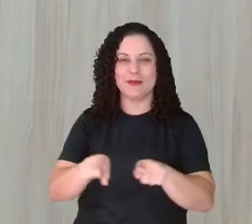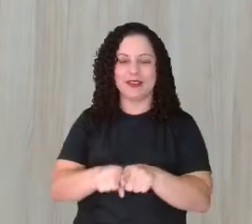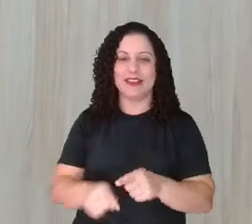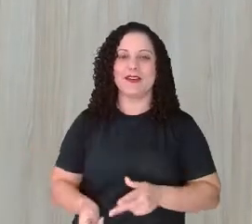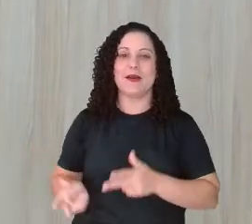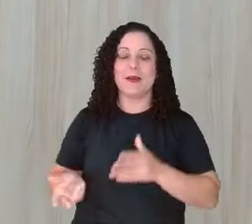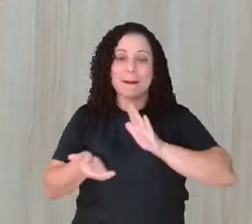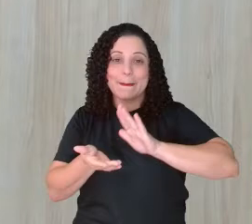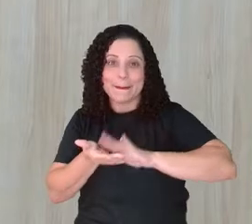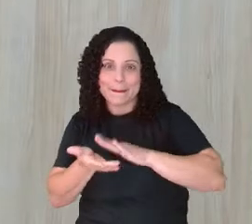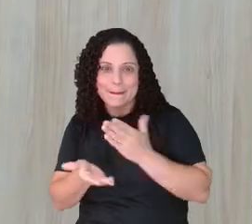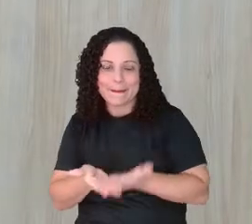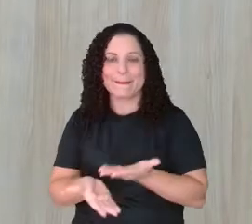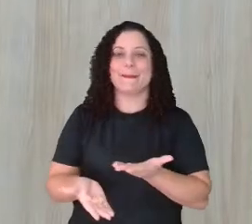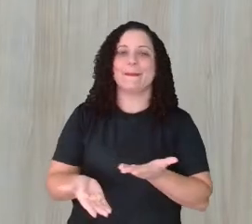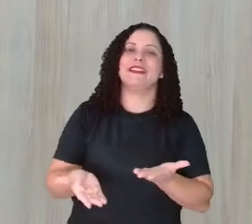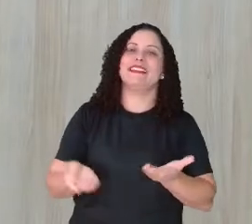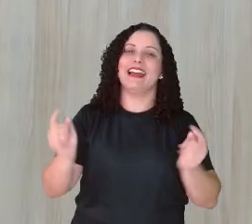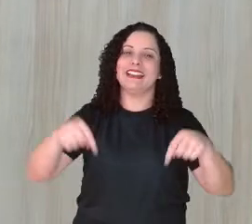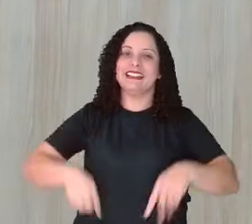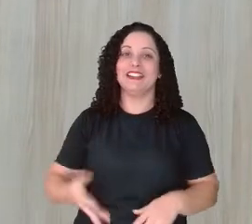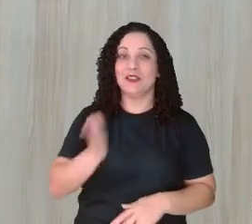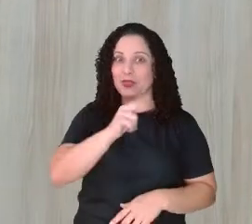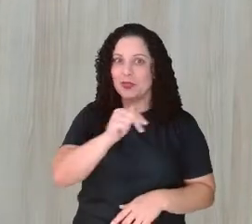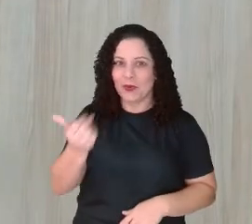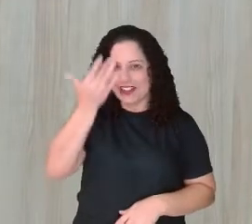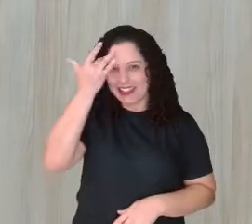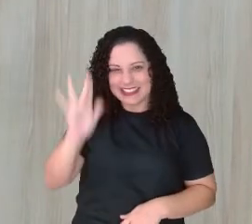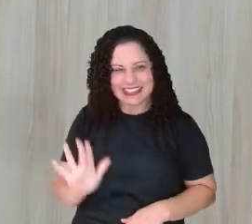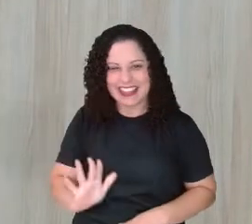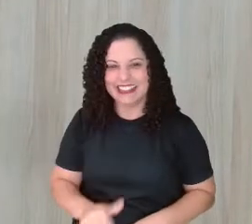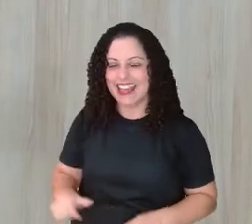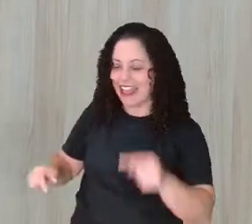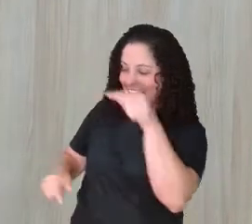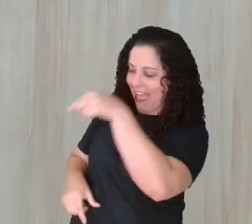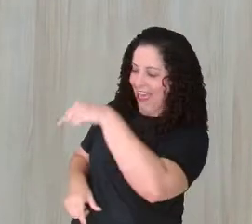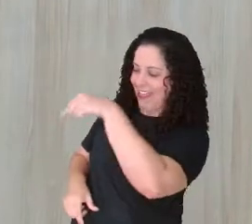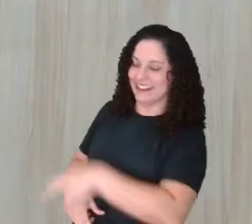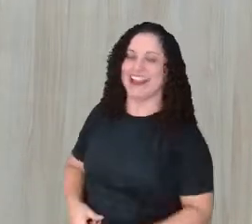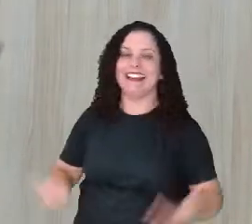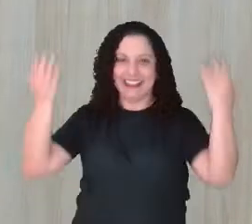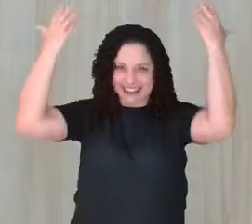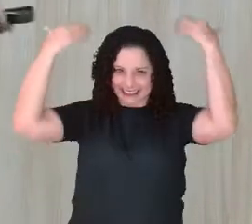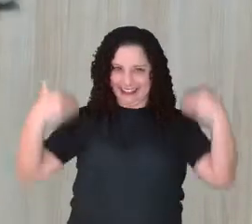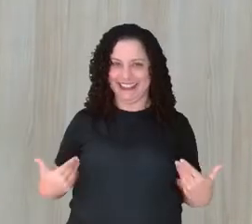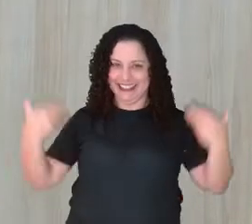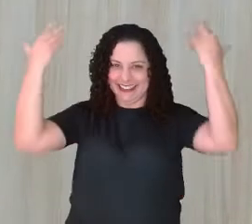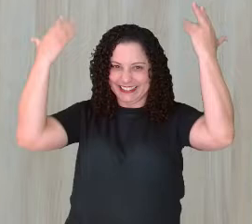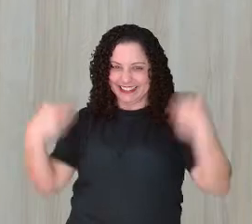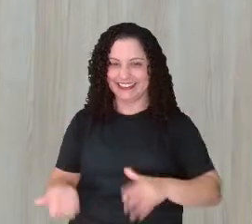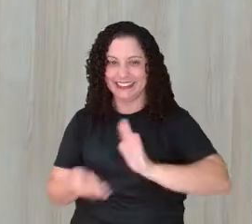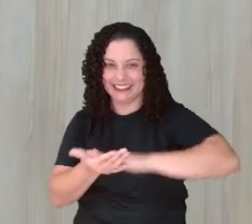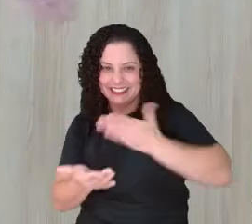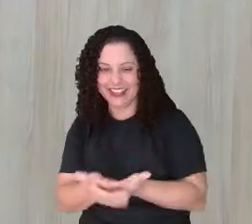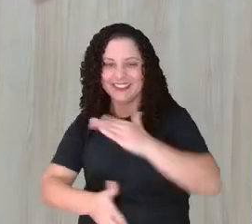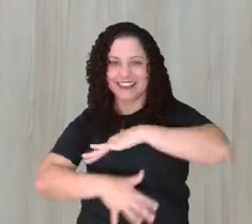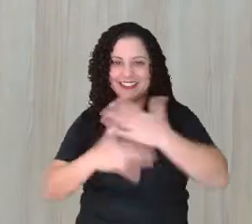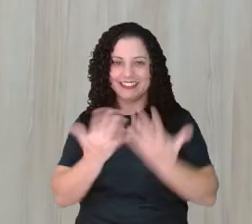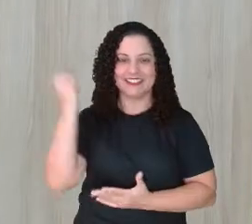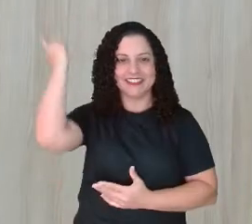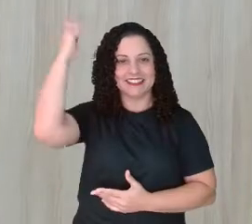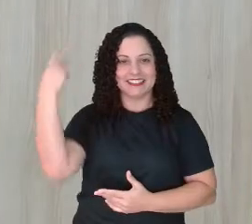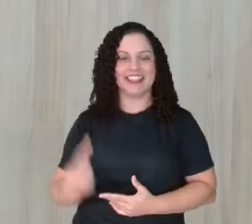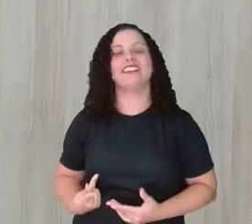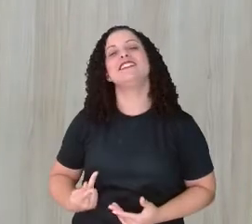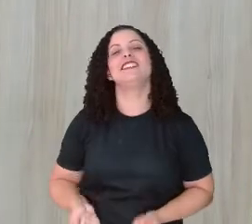nossa intérprete, eu nunca sei colocar a mão perto dela, mas nossa intérprete Késia, maravilhosa aí, tornando a